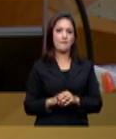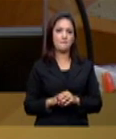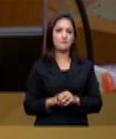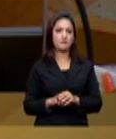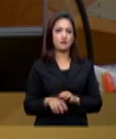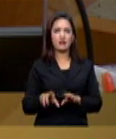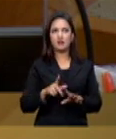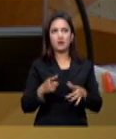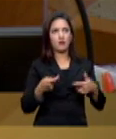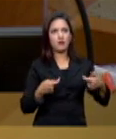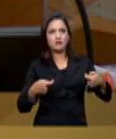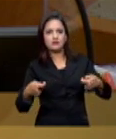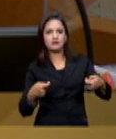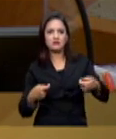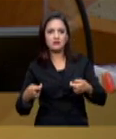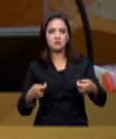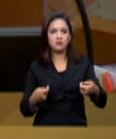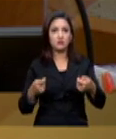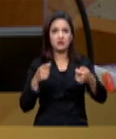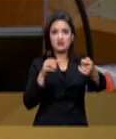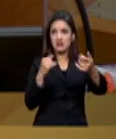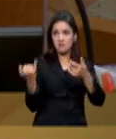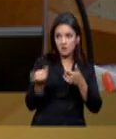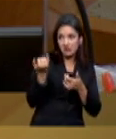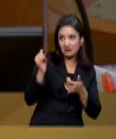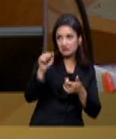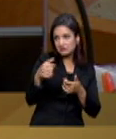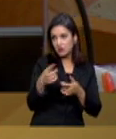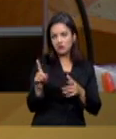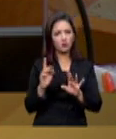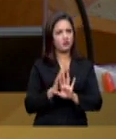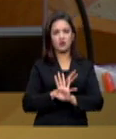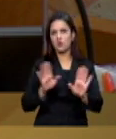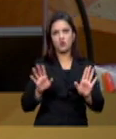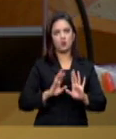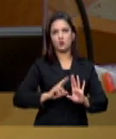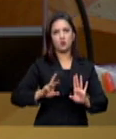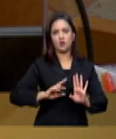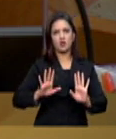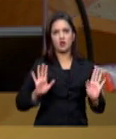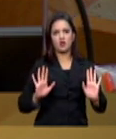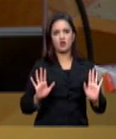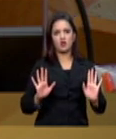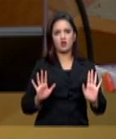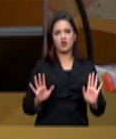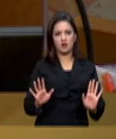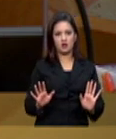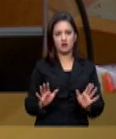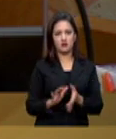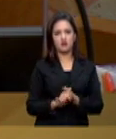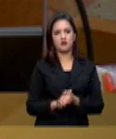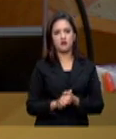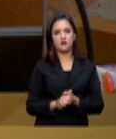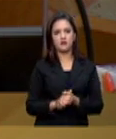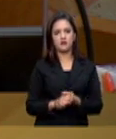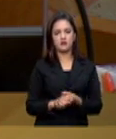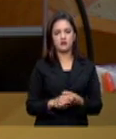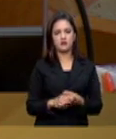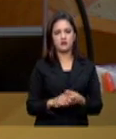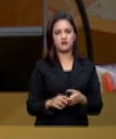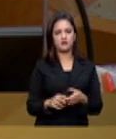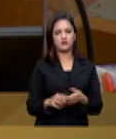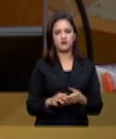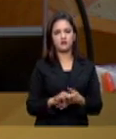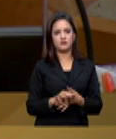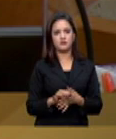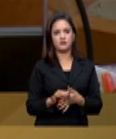disputa quanto à relevância do objeto, nenhuma disputa quanto à deplorabilidade do